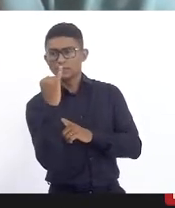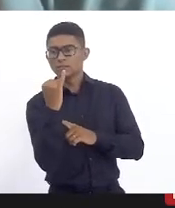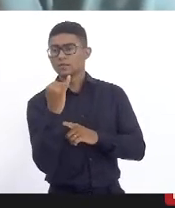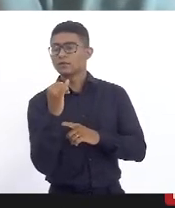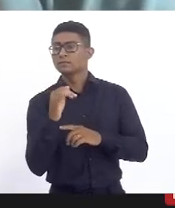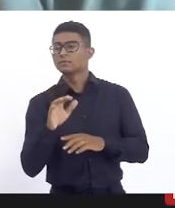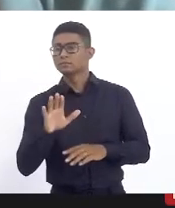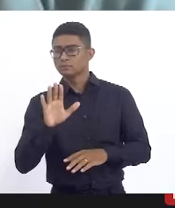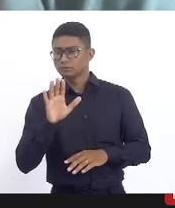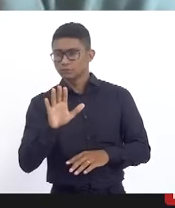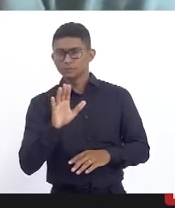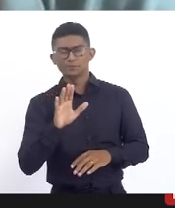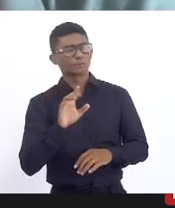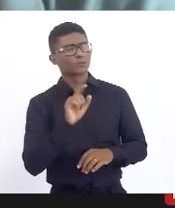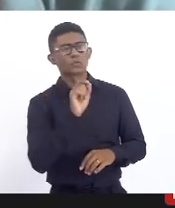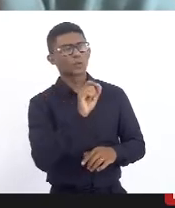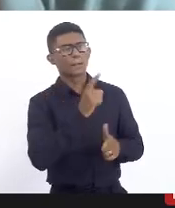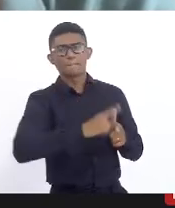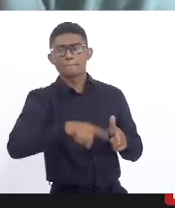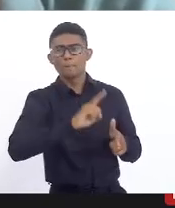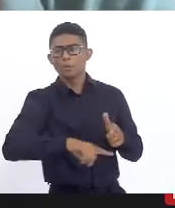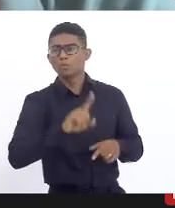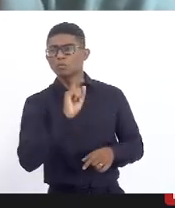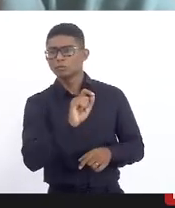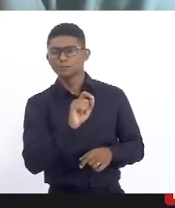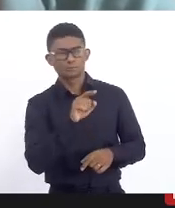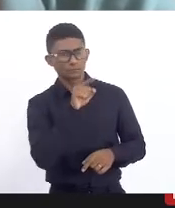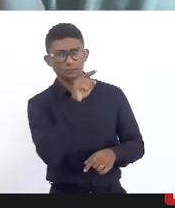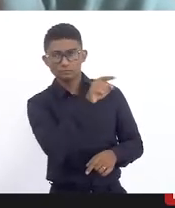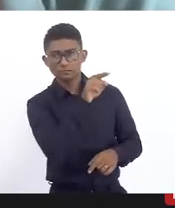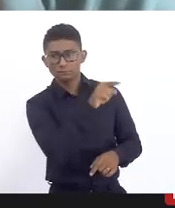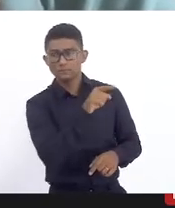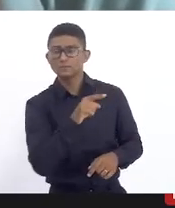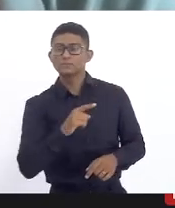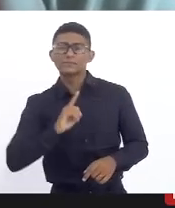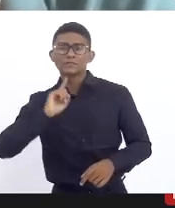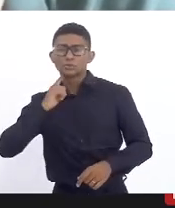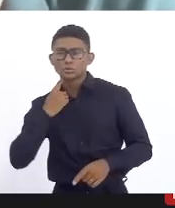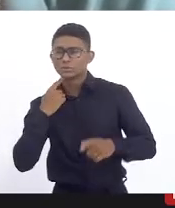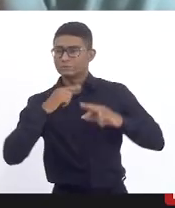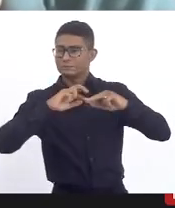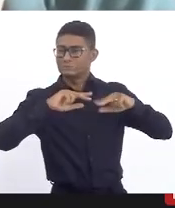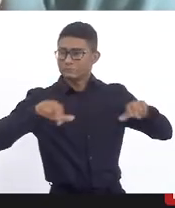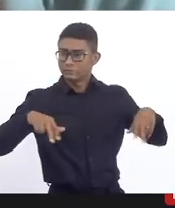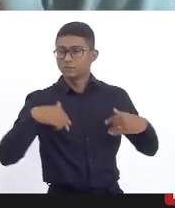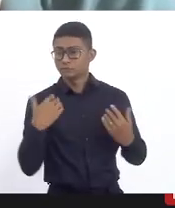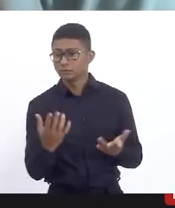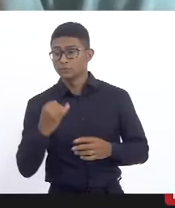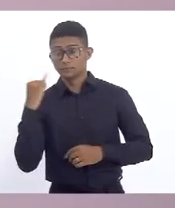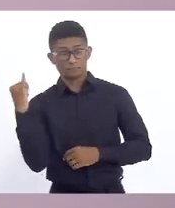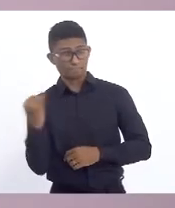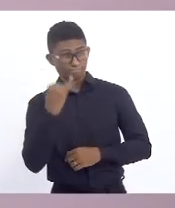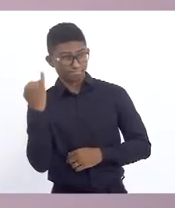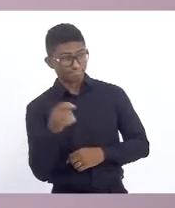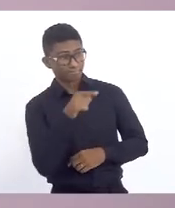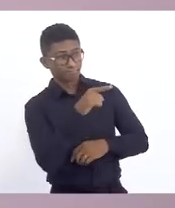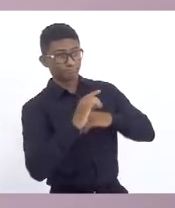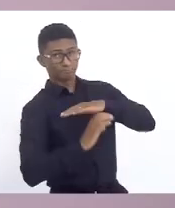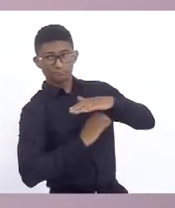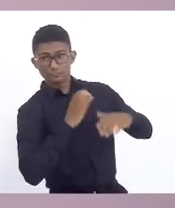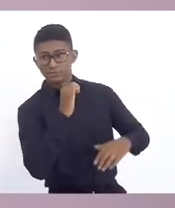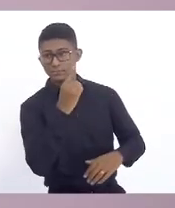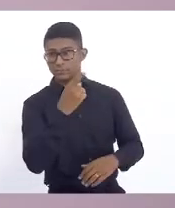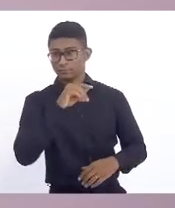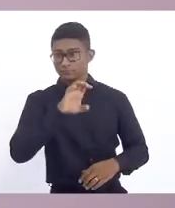principal. Que o problema é a geosmina, são as cianotoxinas. É muito importante que a SEDAE, junto